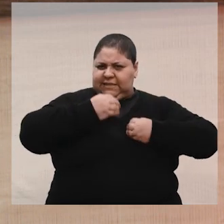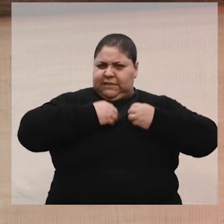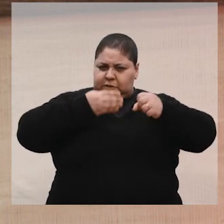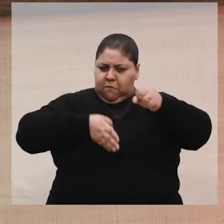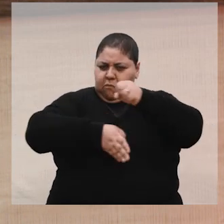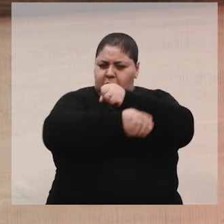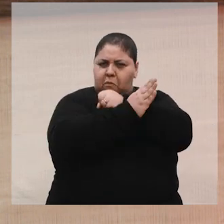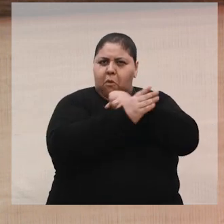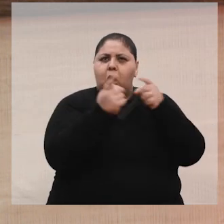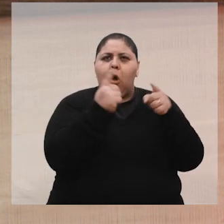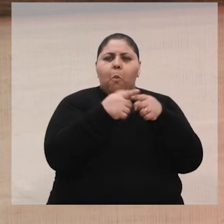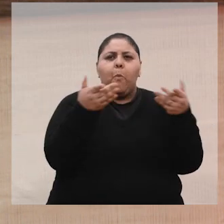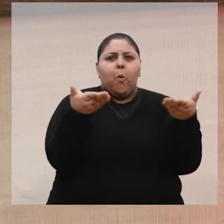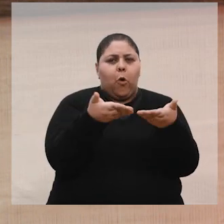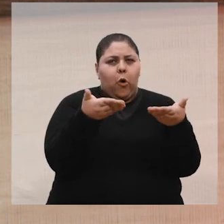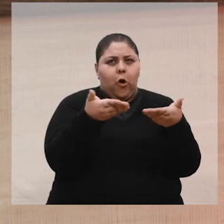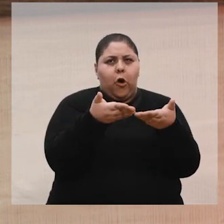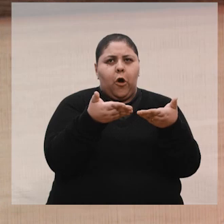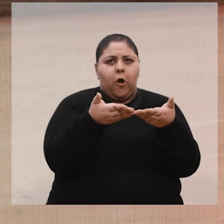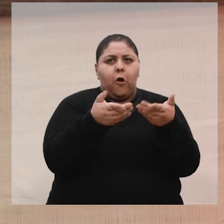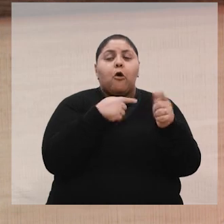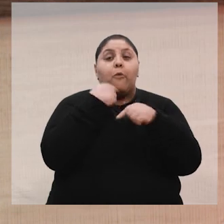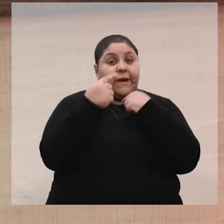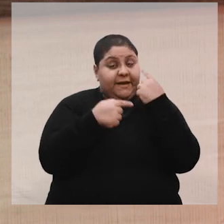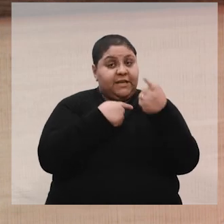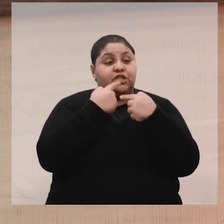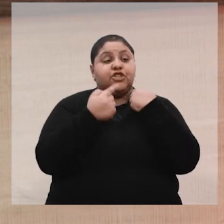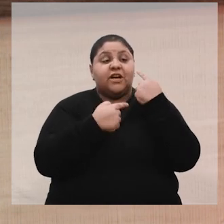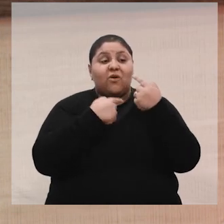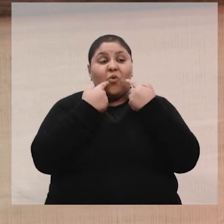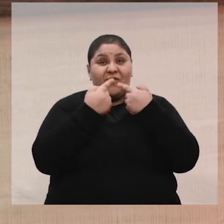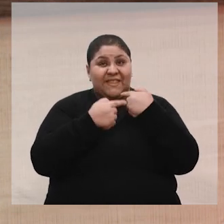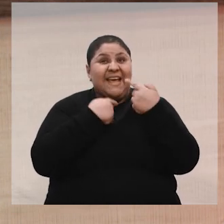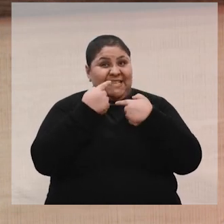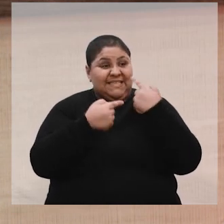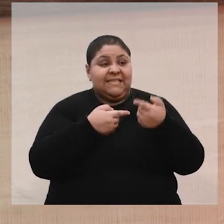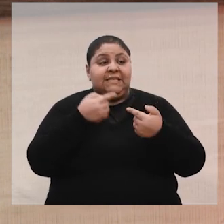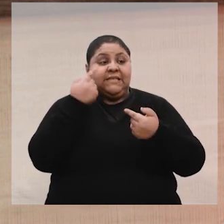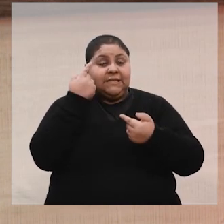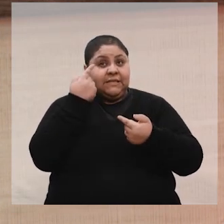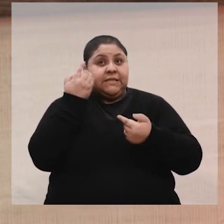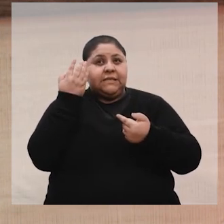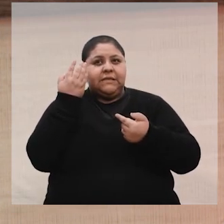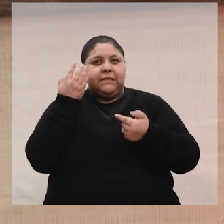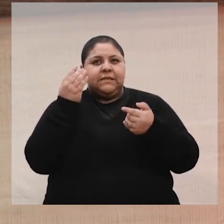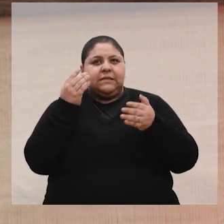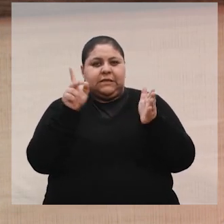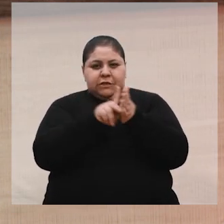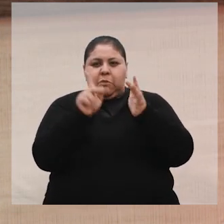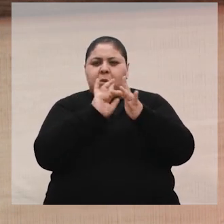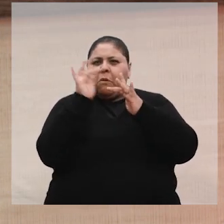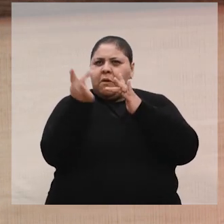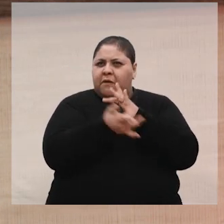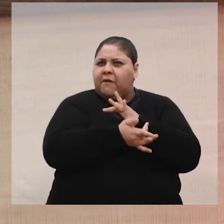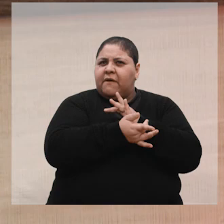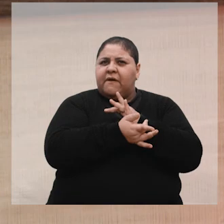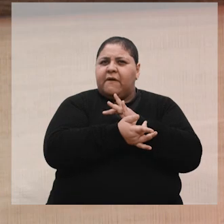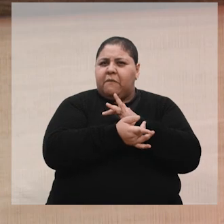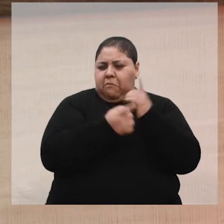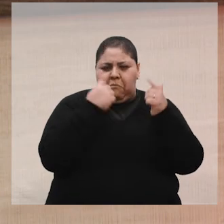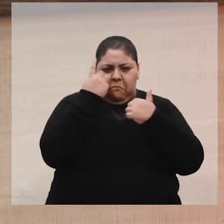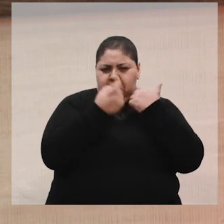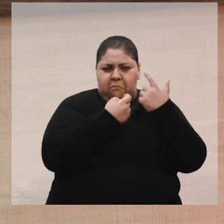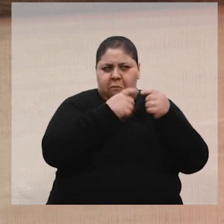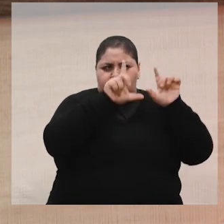porque atualmente, e até uma crítica que acontece muito às próprias redes sociais, o sujeito está muito mais preocupado